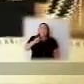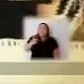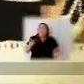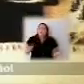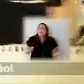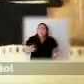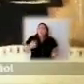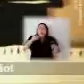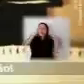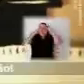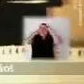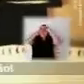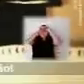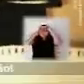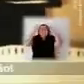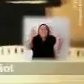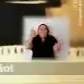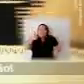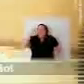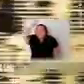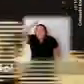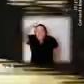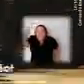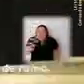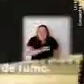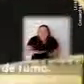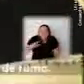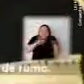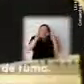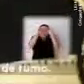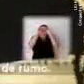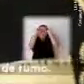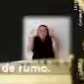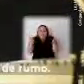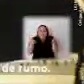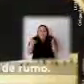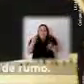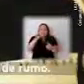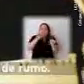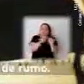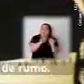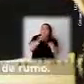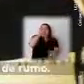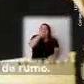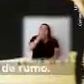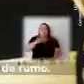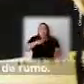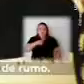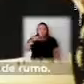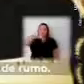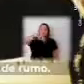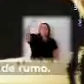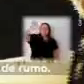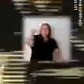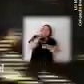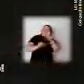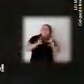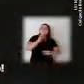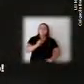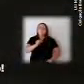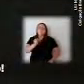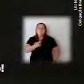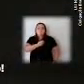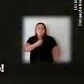crianças são inocentes Não vem com livro de besteira pra elas não Eu sou o Nordeste E nesta eleição eu vou mudar de rumo